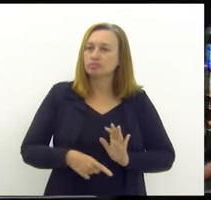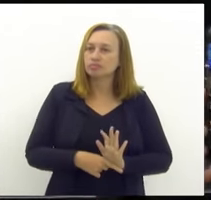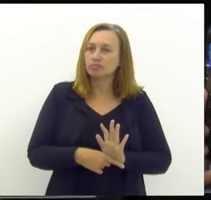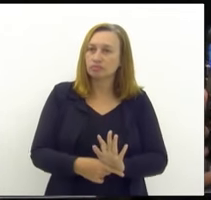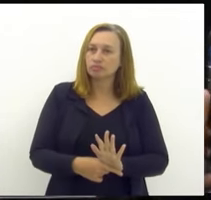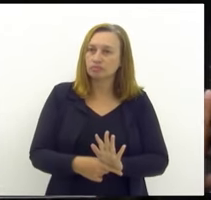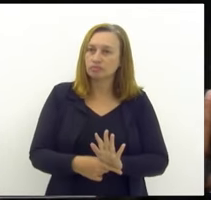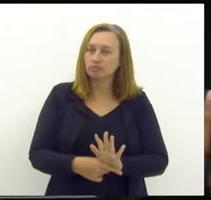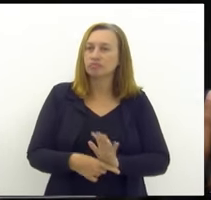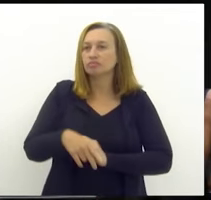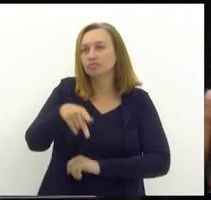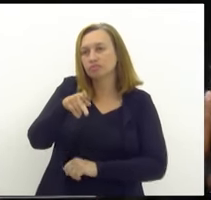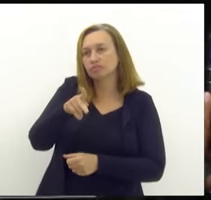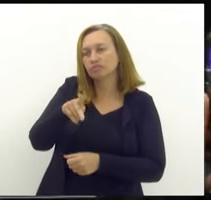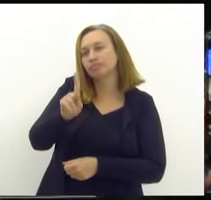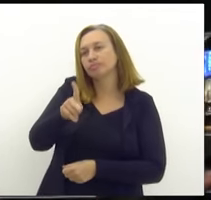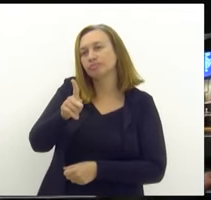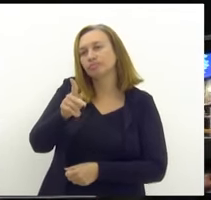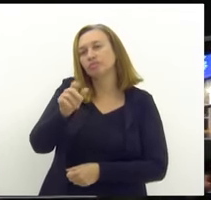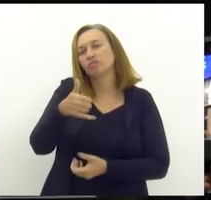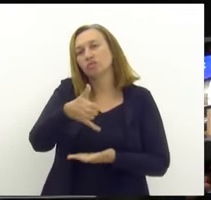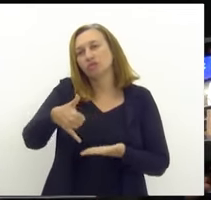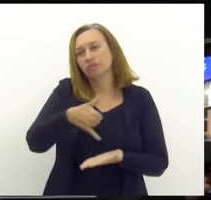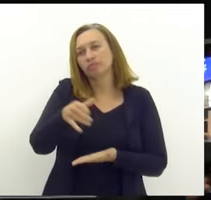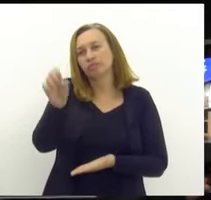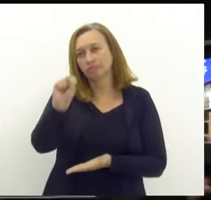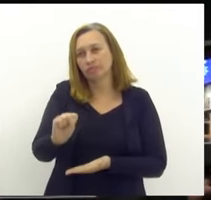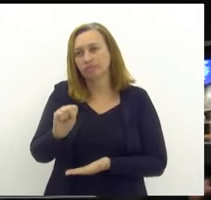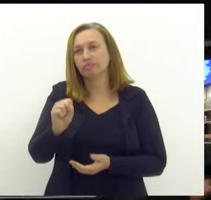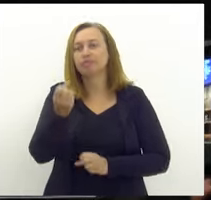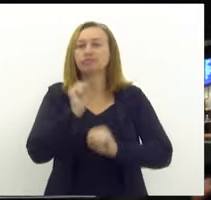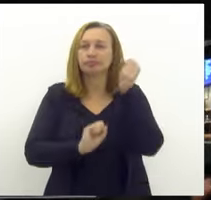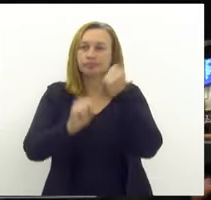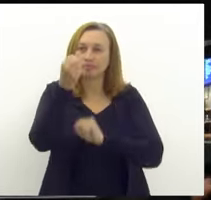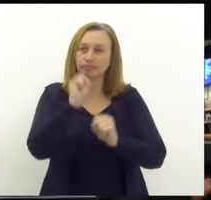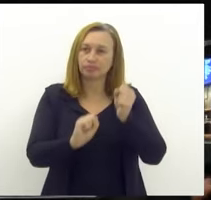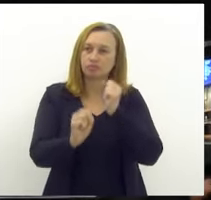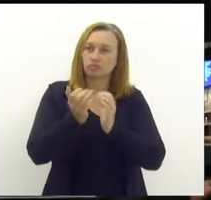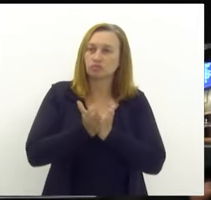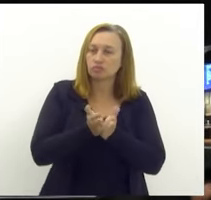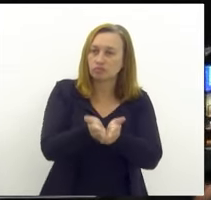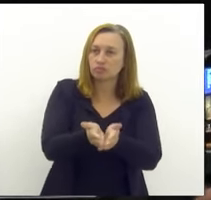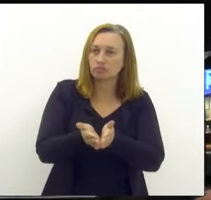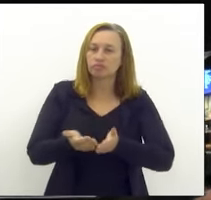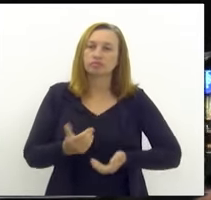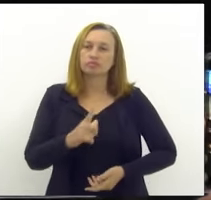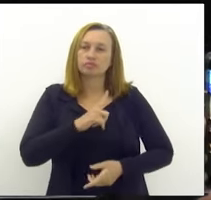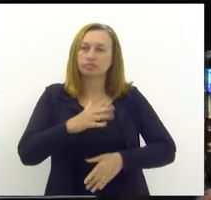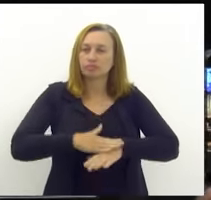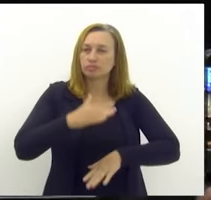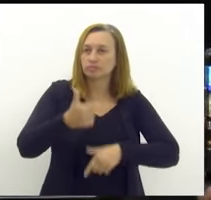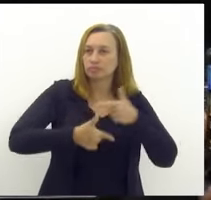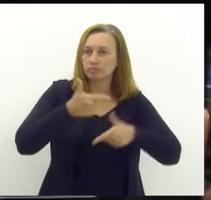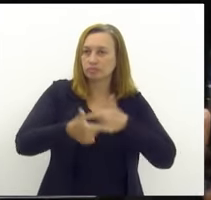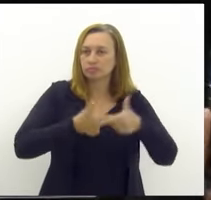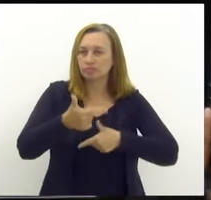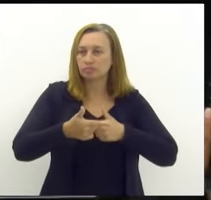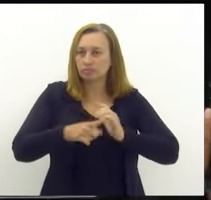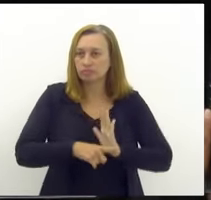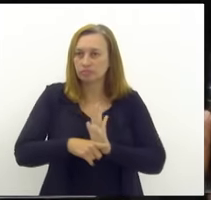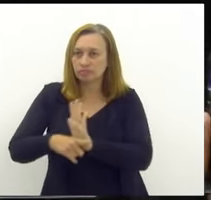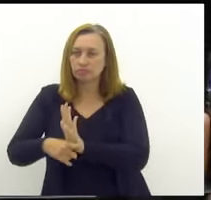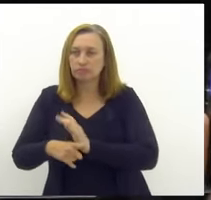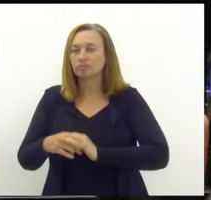produtiva de petróleo óleo gás e Indústria naval gerando emprego é fortalecer a cadeia produtiva da